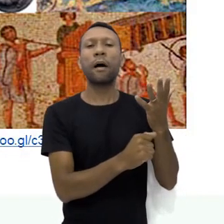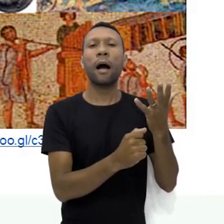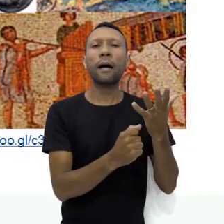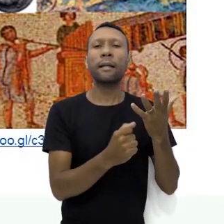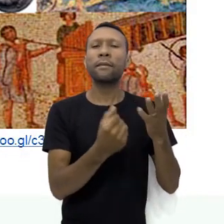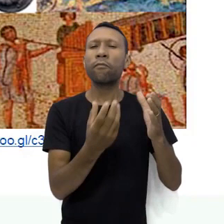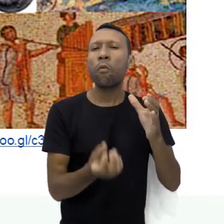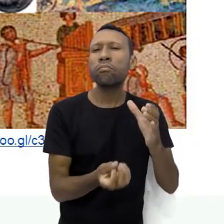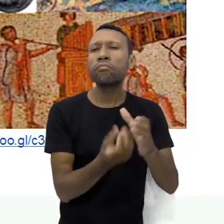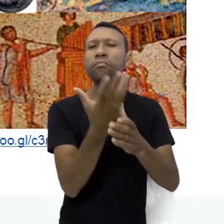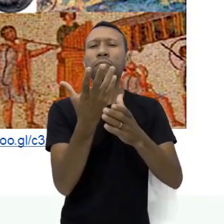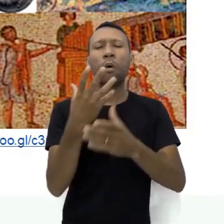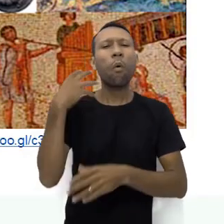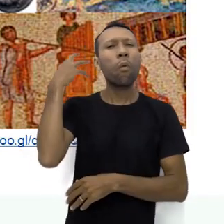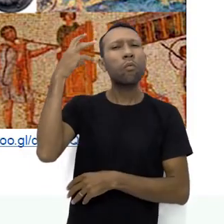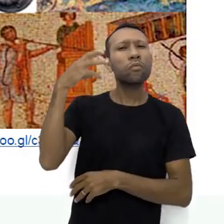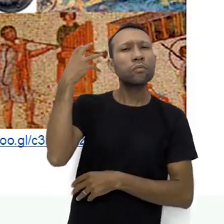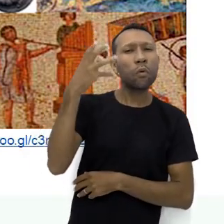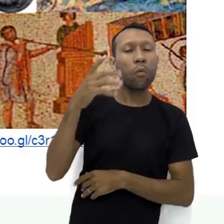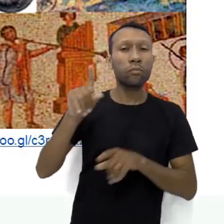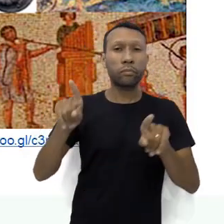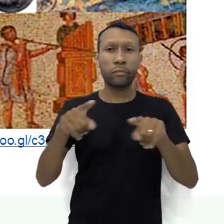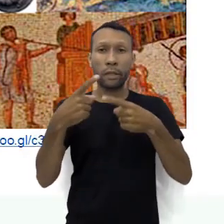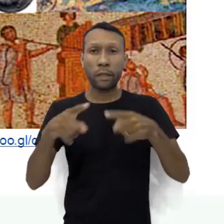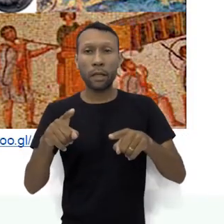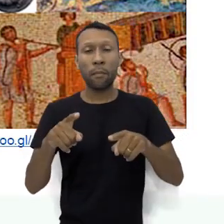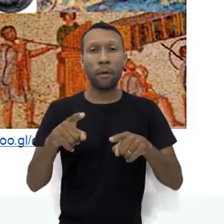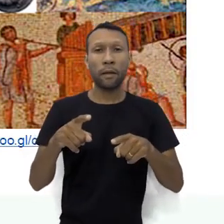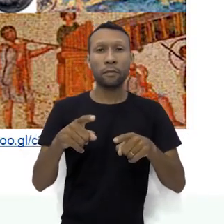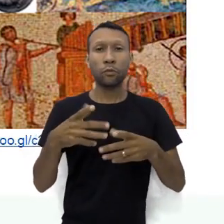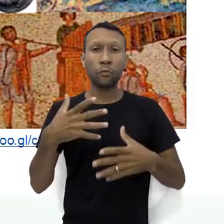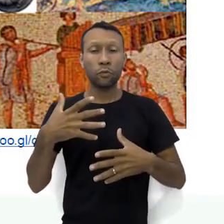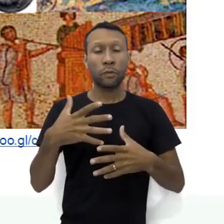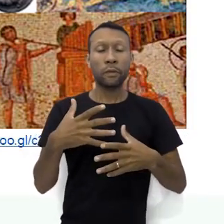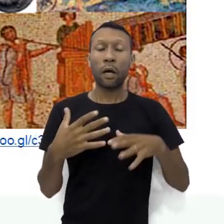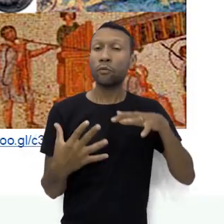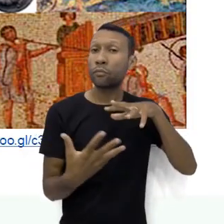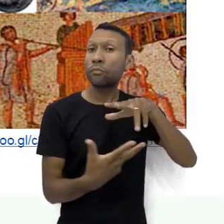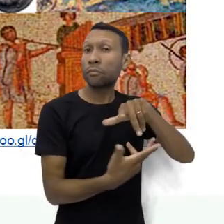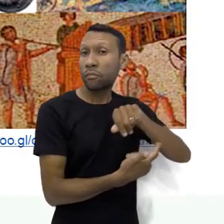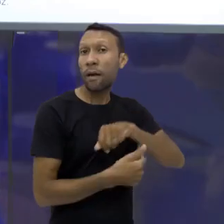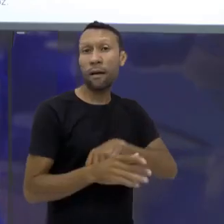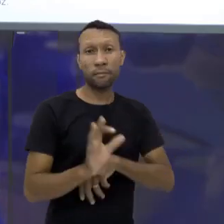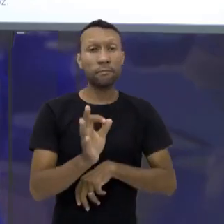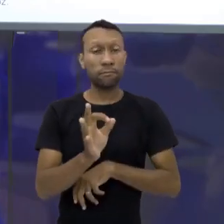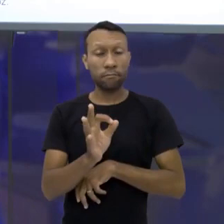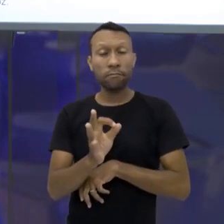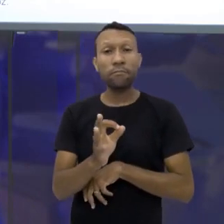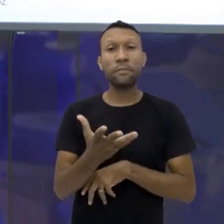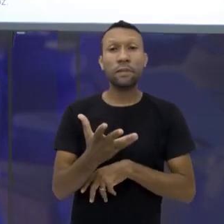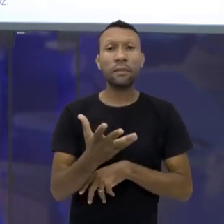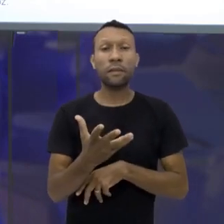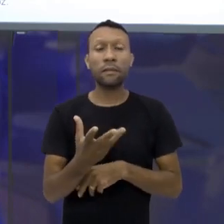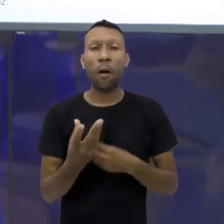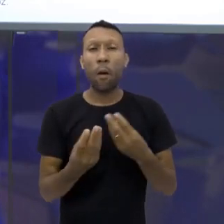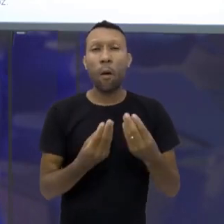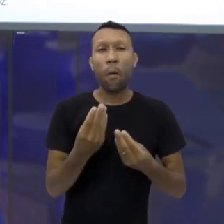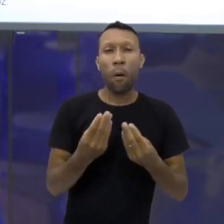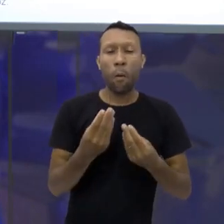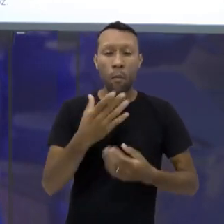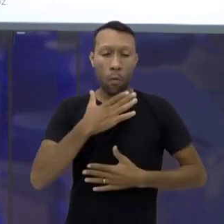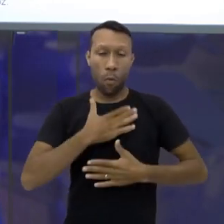elementos formais, como o som e o ritmo, fazem parte do universo e particularmente da estrutura